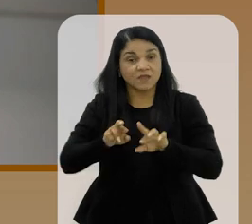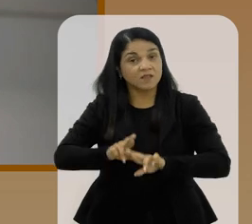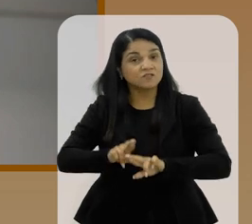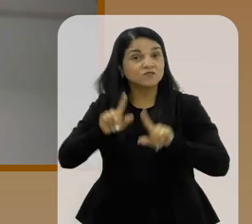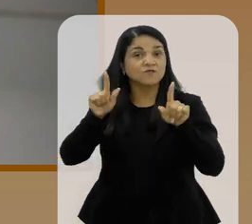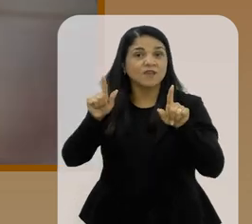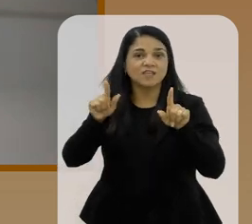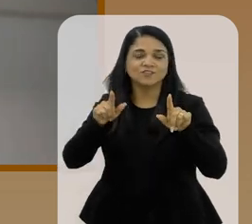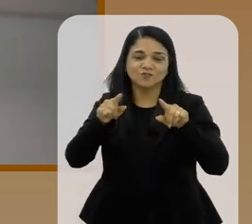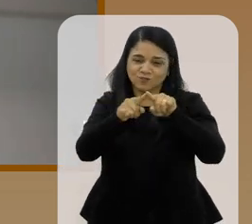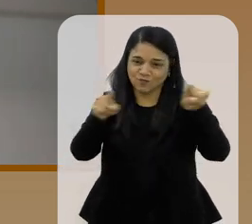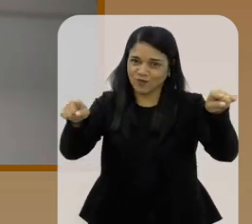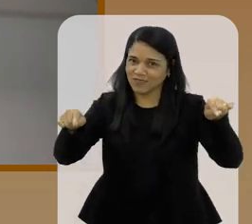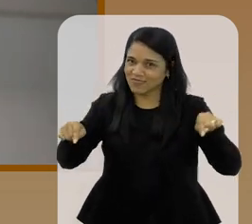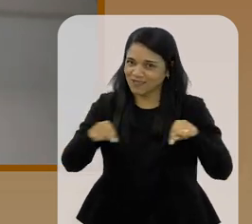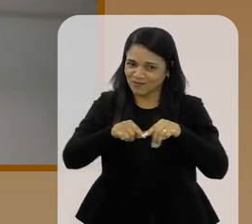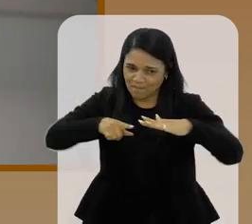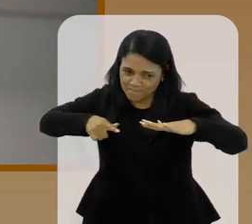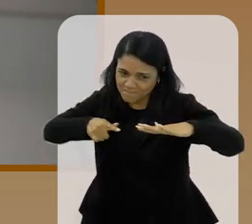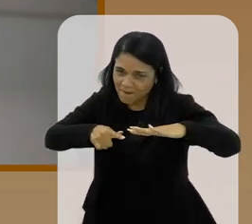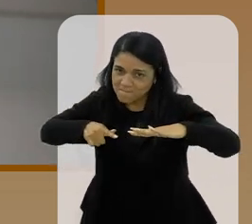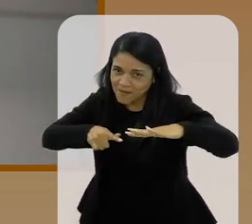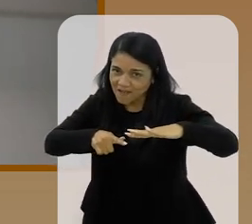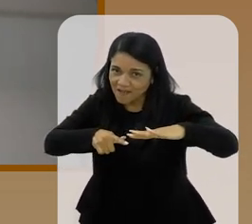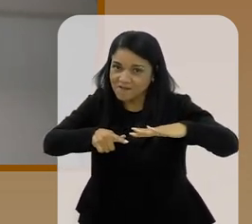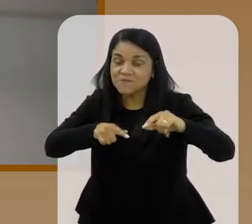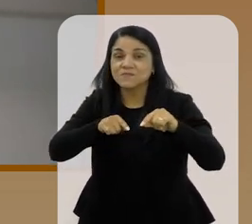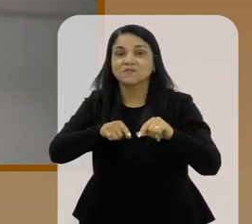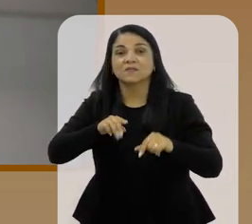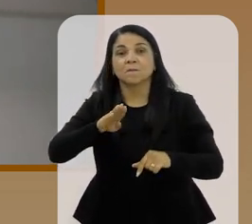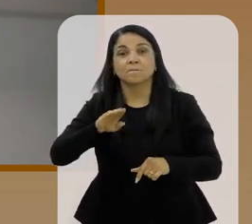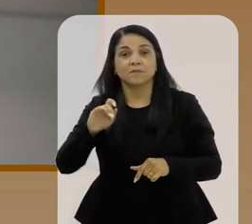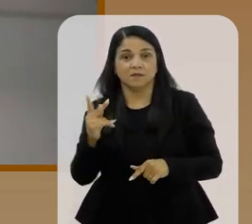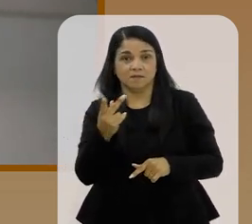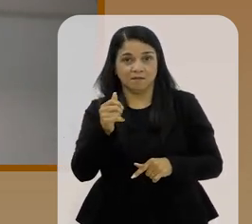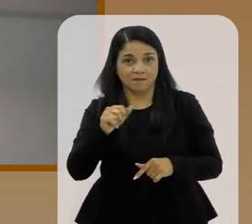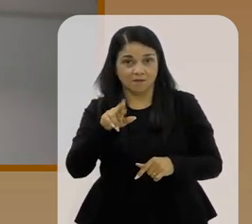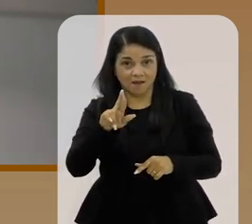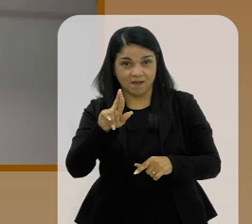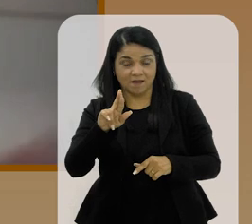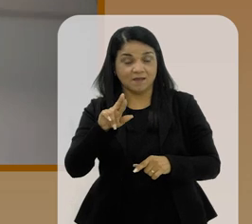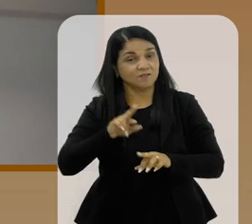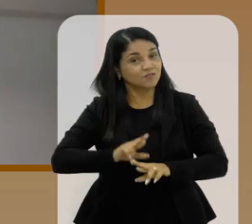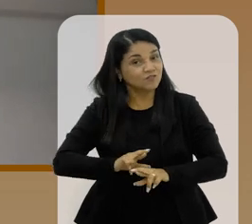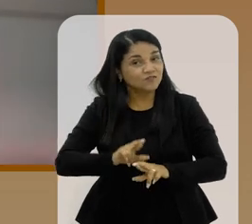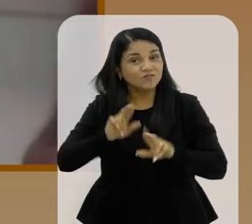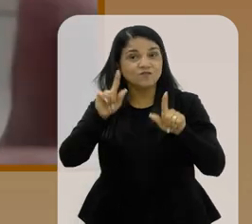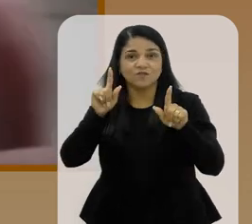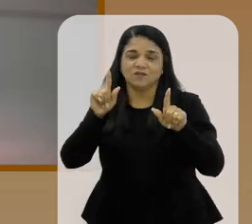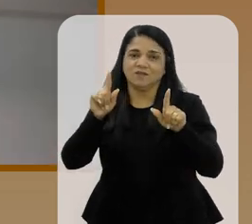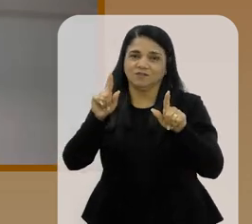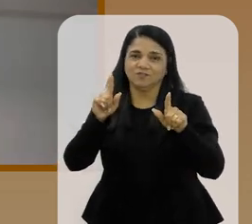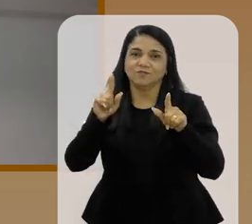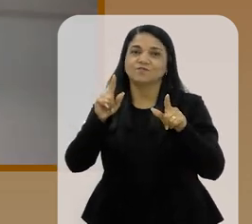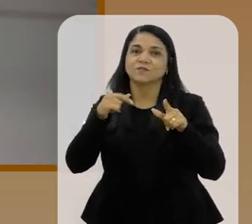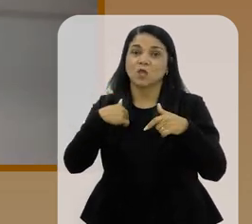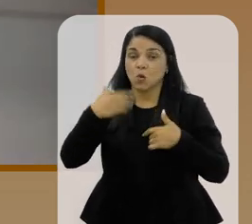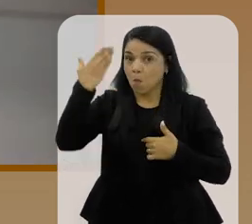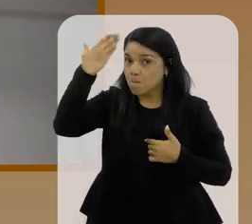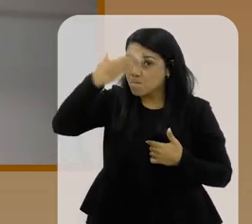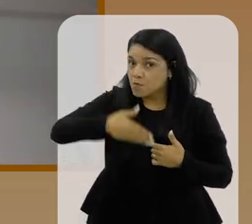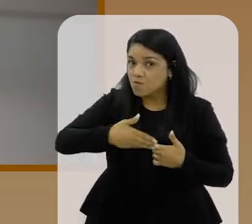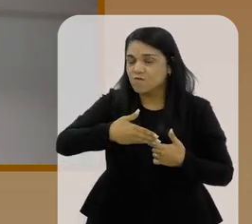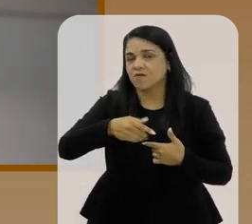no retângulo. Então, tem uma maneira, tem fenômenos dinâmicos que são diferentes no pentágono do que no retângulo, e isso é uma coisa que a